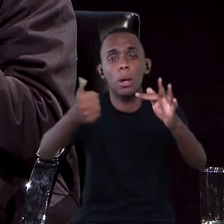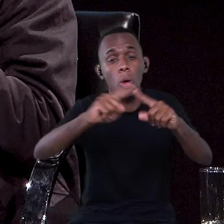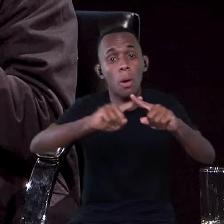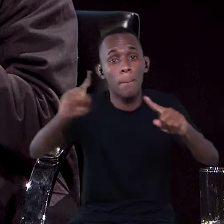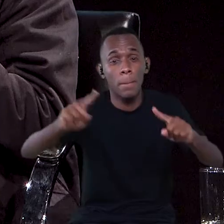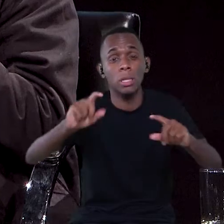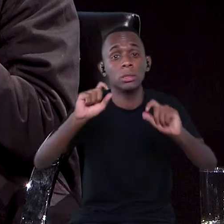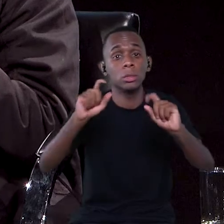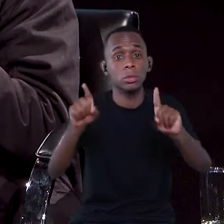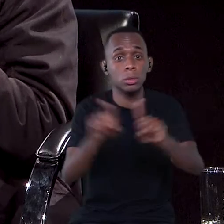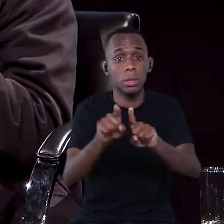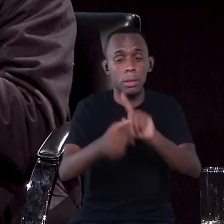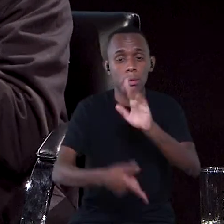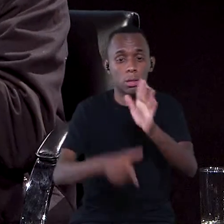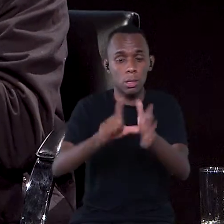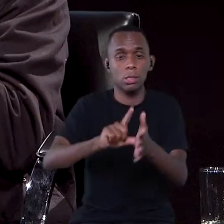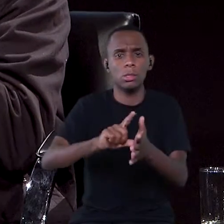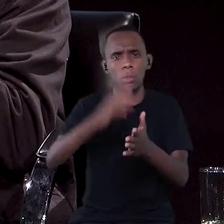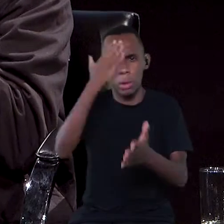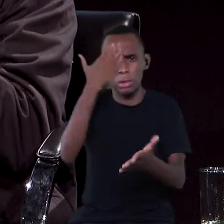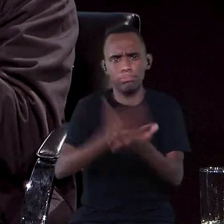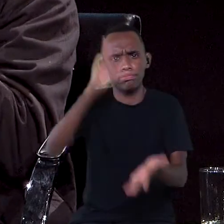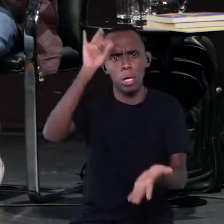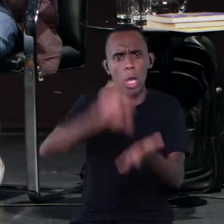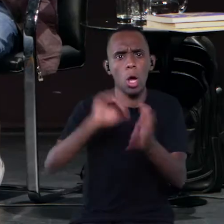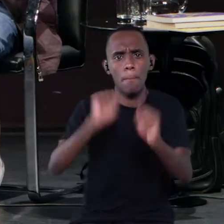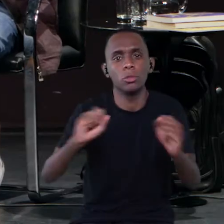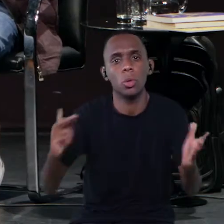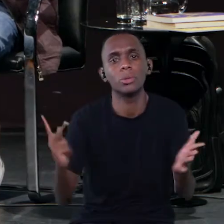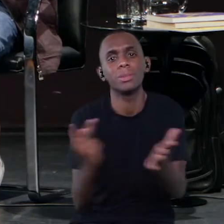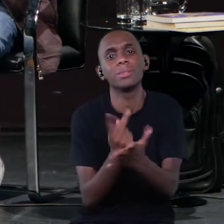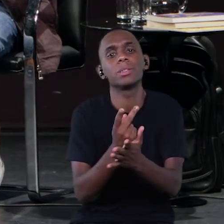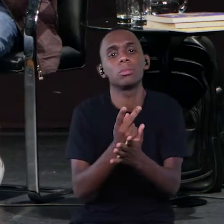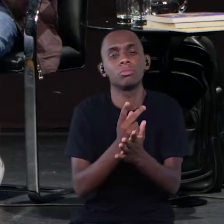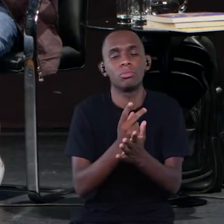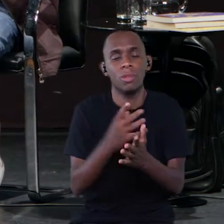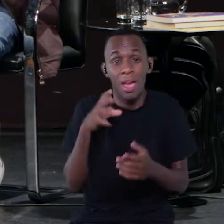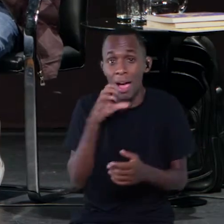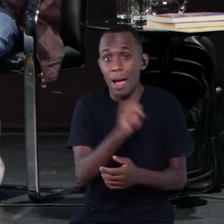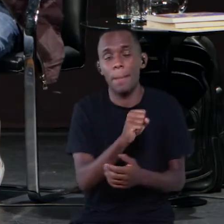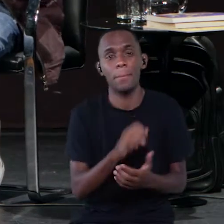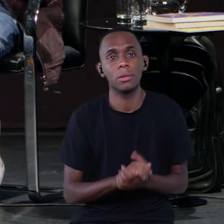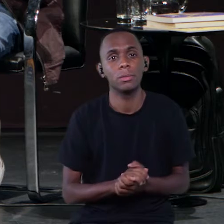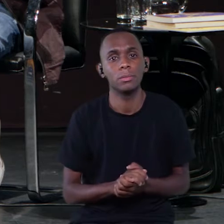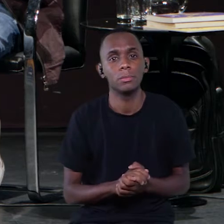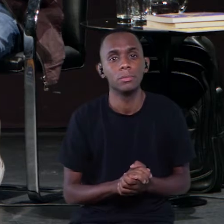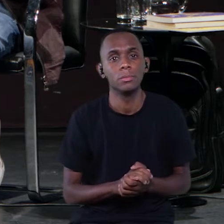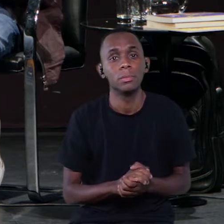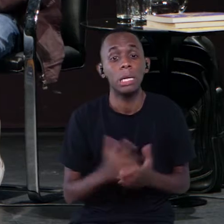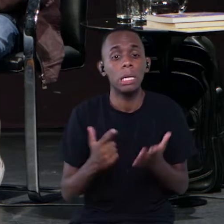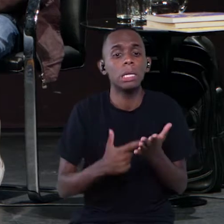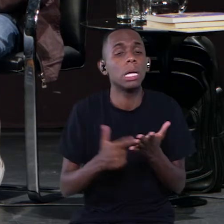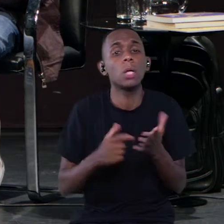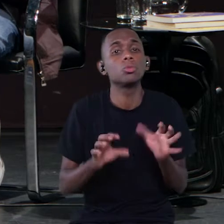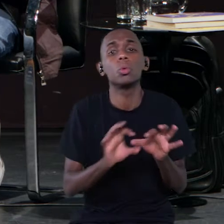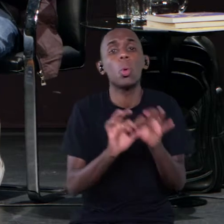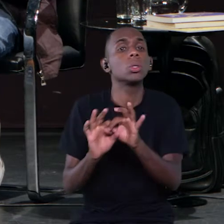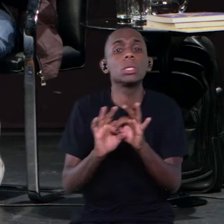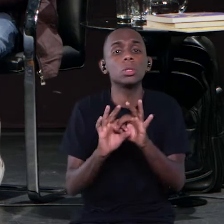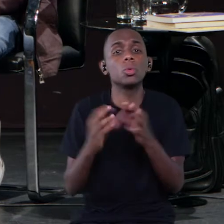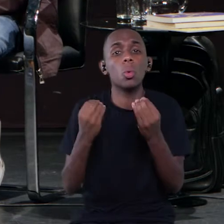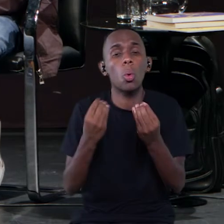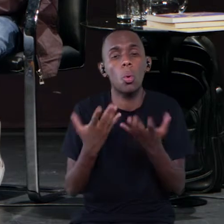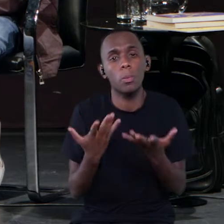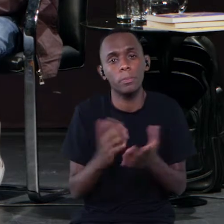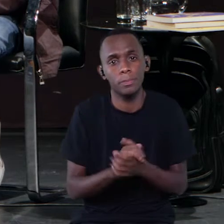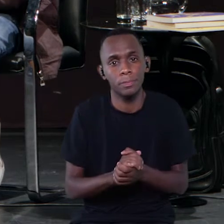a aposta na realização desse mundo. Então, não é uma utopia de longo prazo, ela é de curto prazo. E literatura nesse contexto?